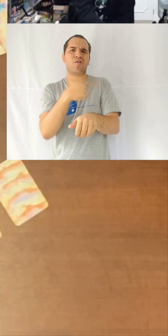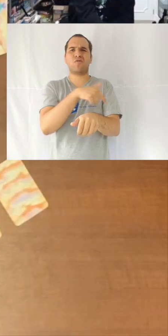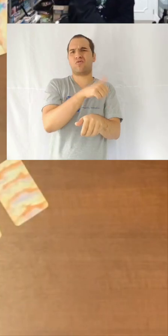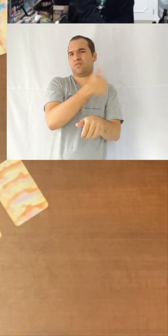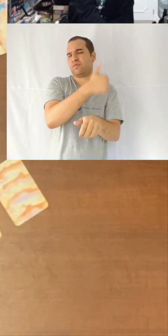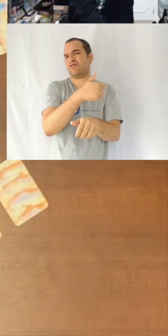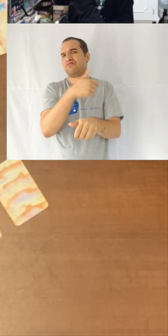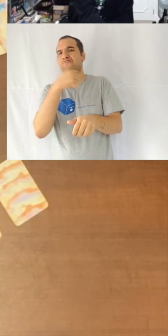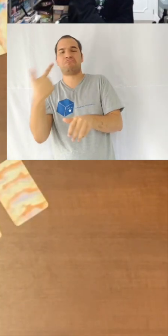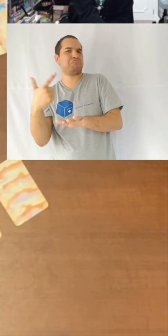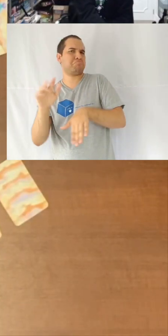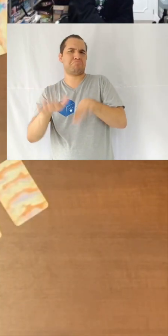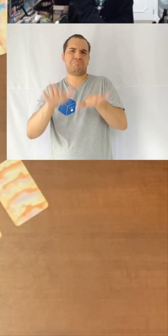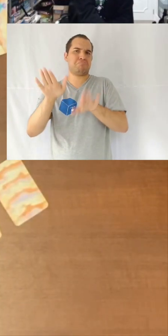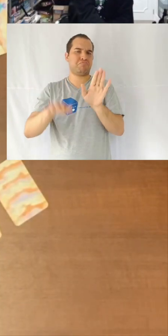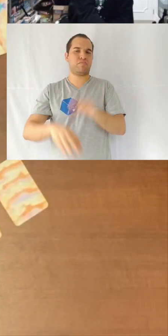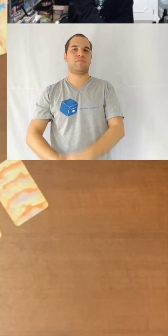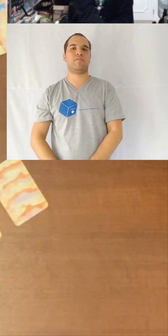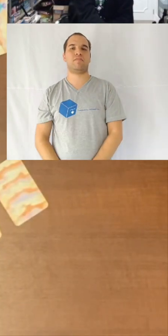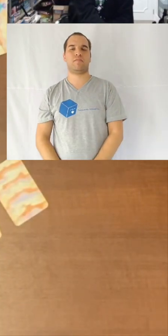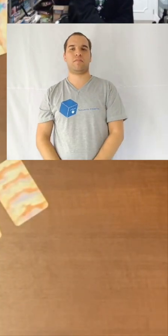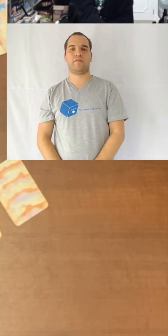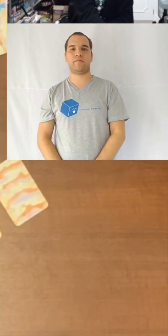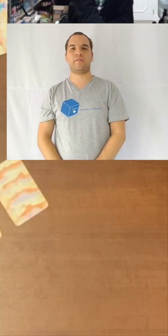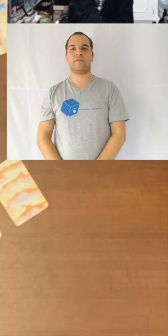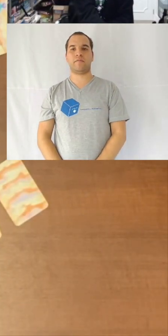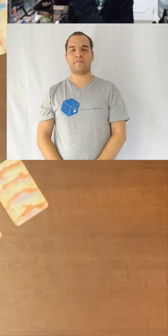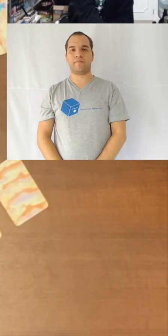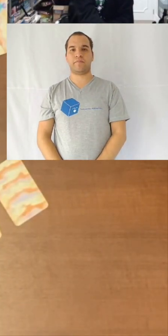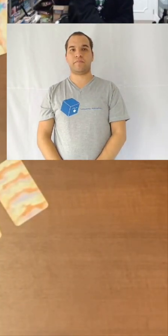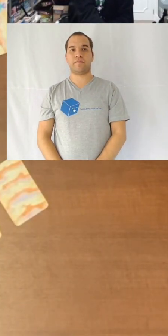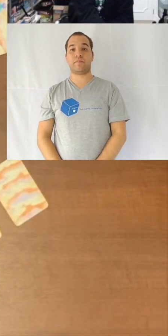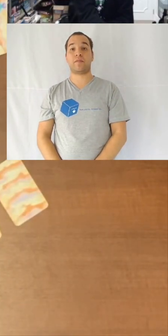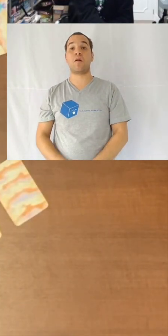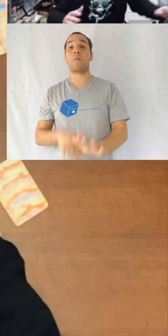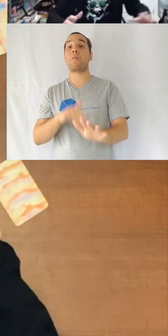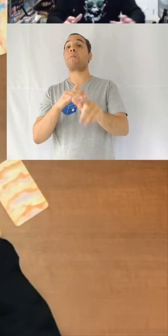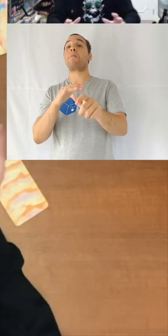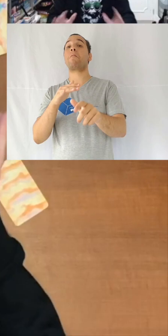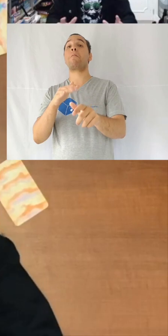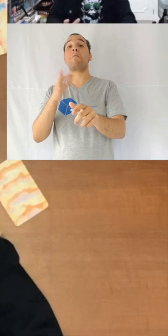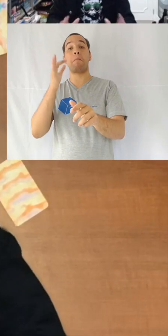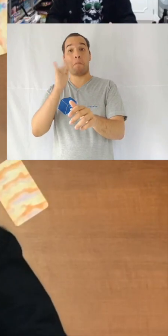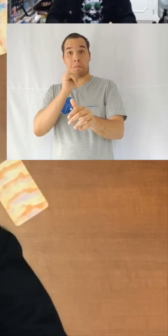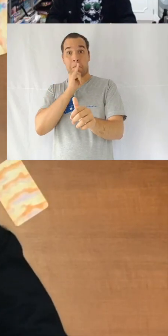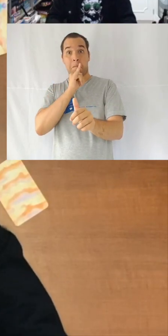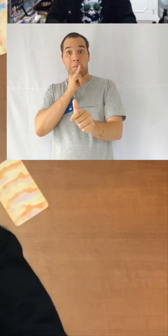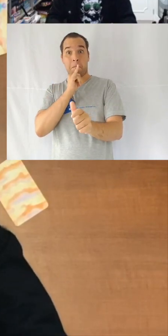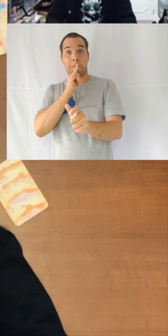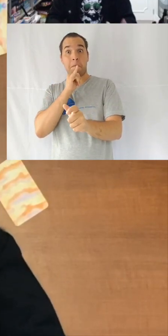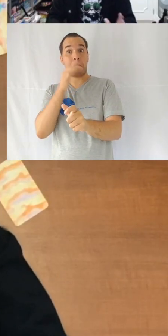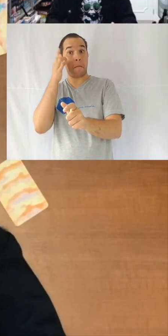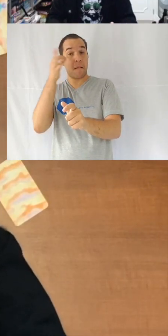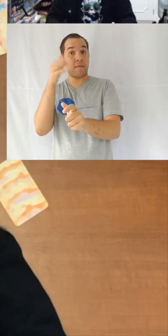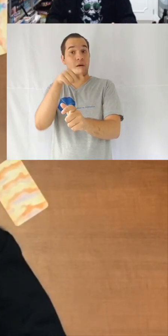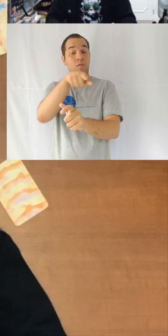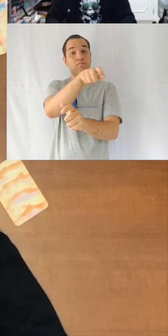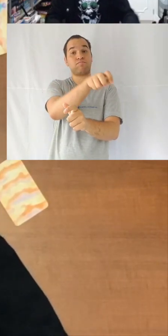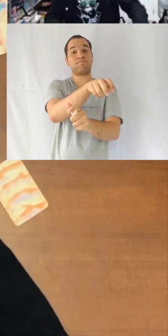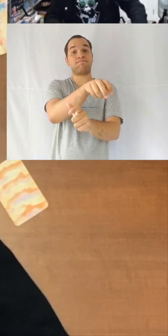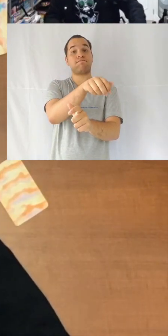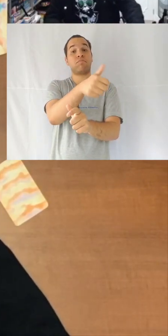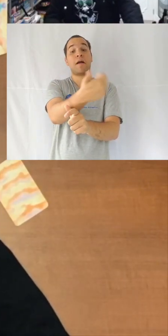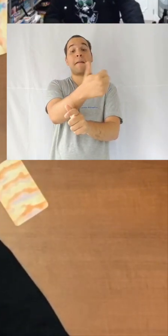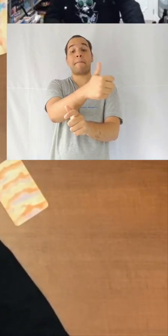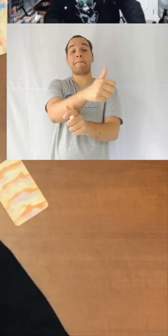pode baixar uma carta primeiro, ou ele pode comprar uma carta. Vamos falar de comprar uma carta primeiro. Comprar uma carta é